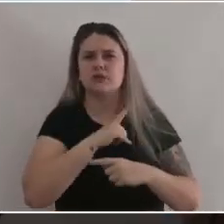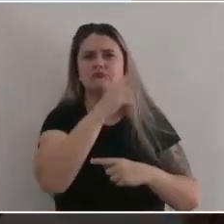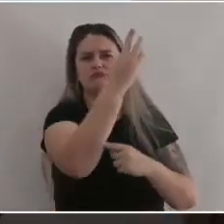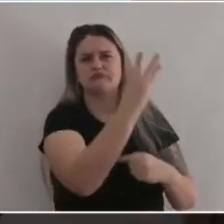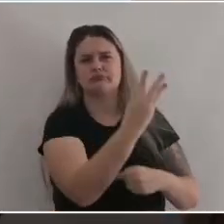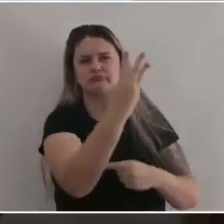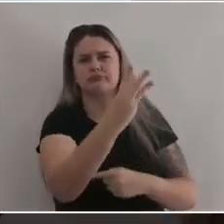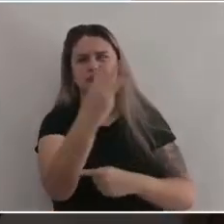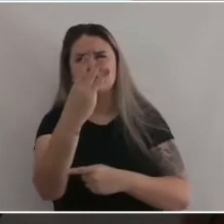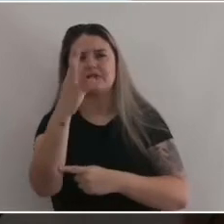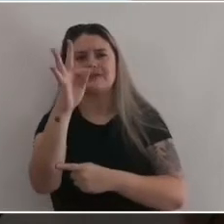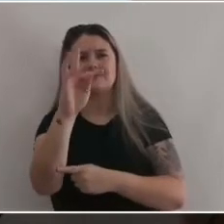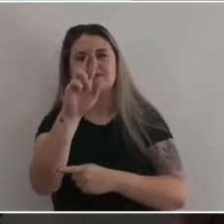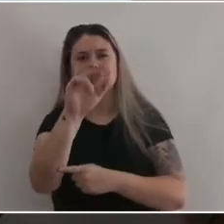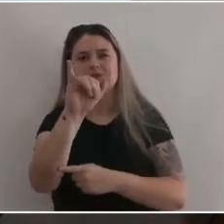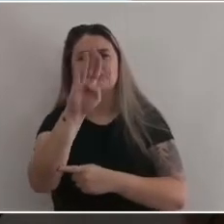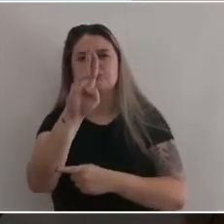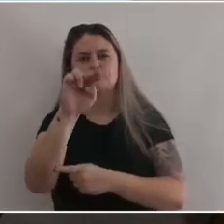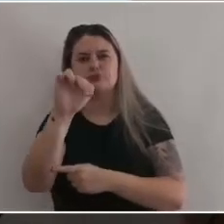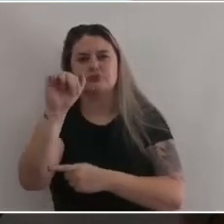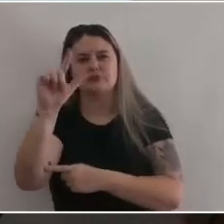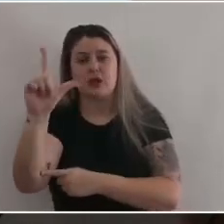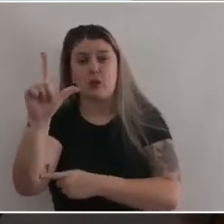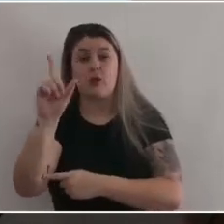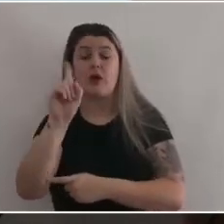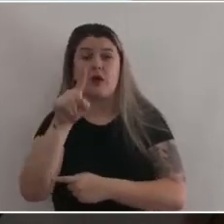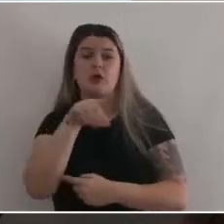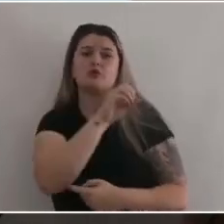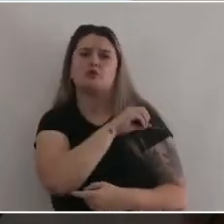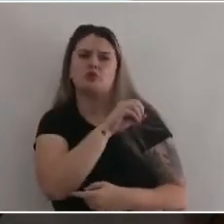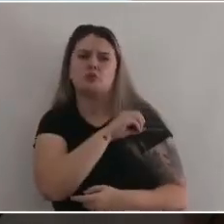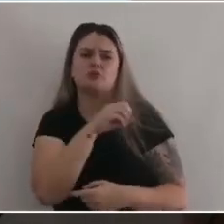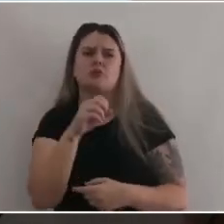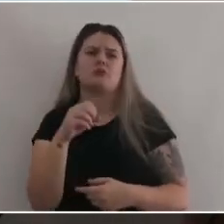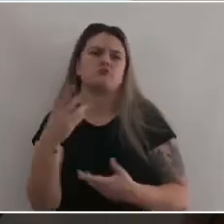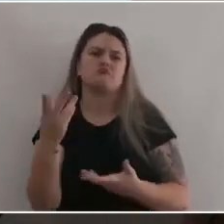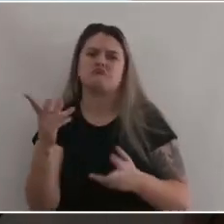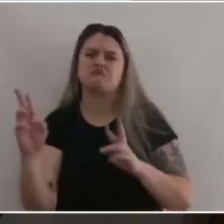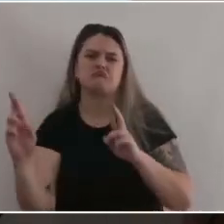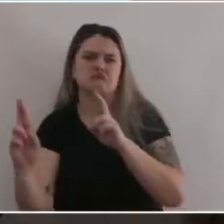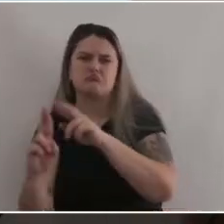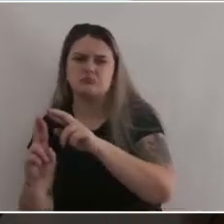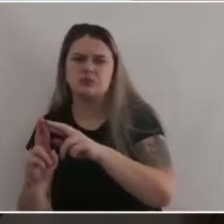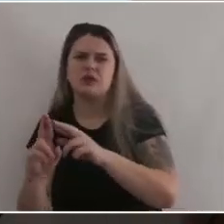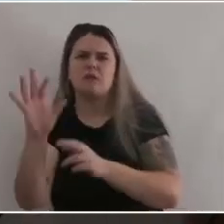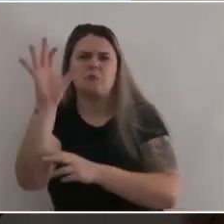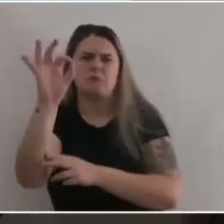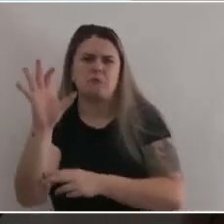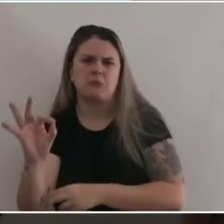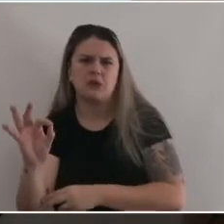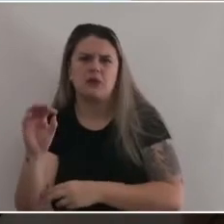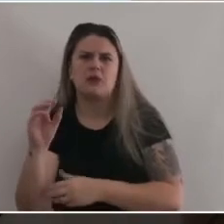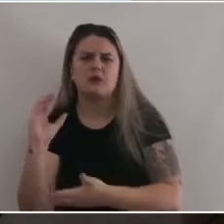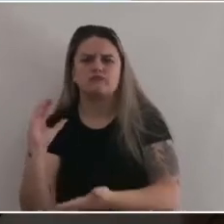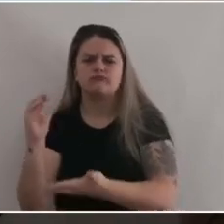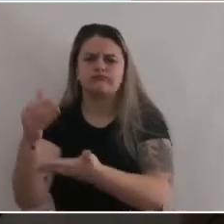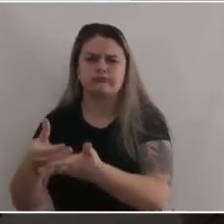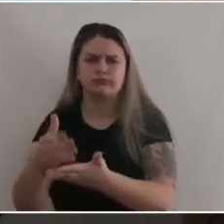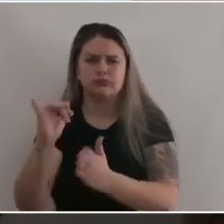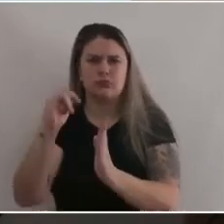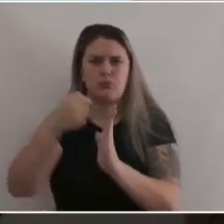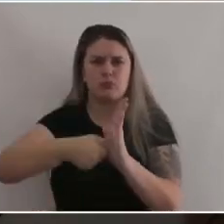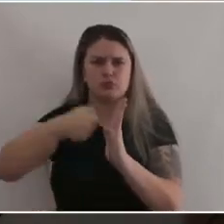Tribunal. São números referentes a taxas, contribuições de melhoria,